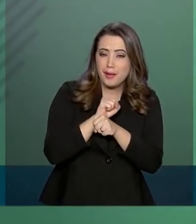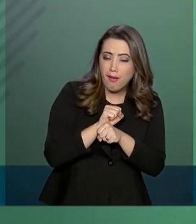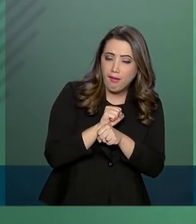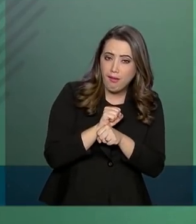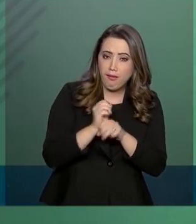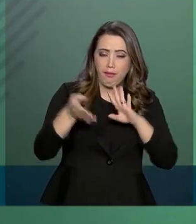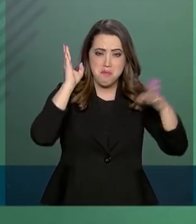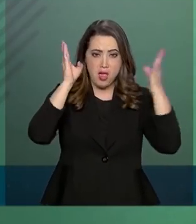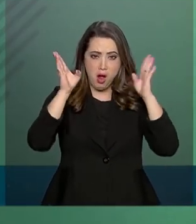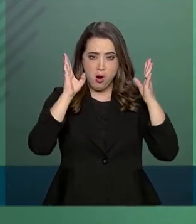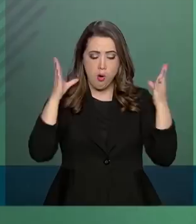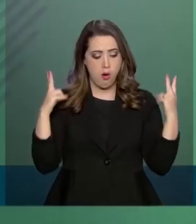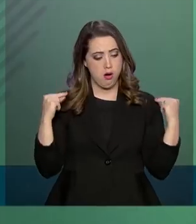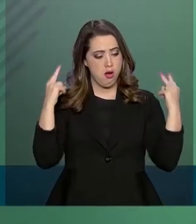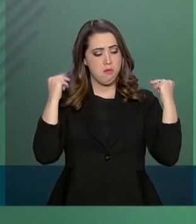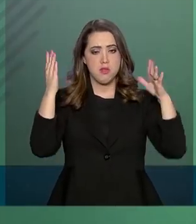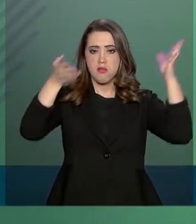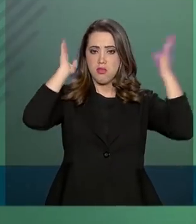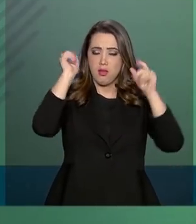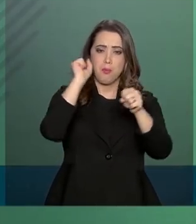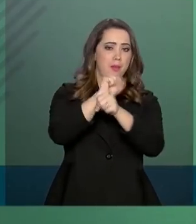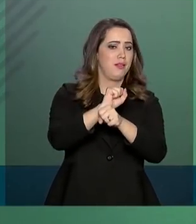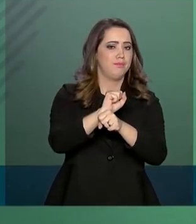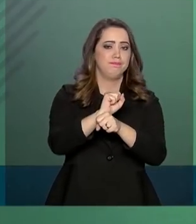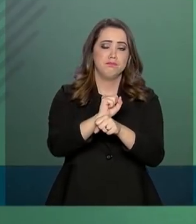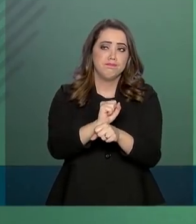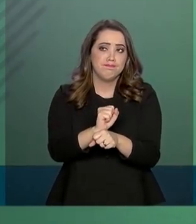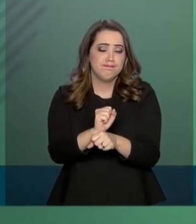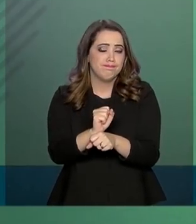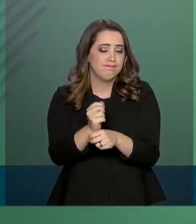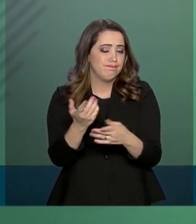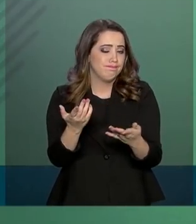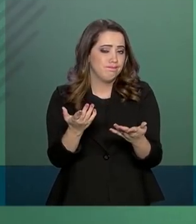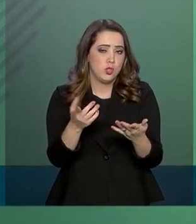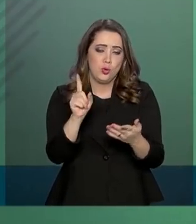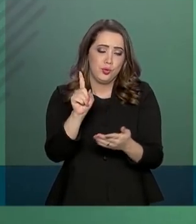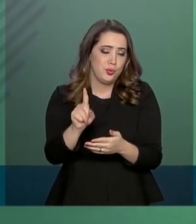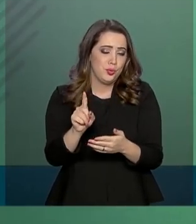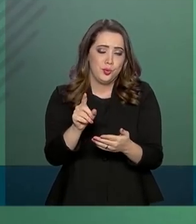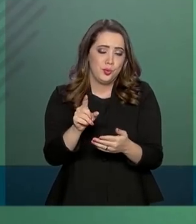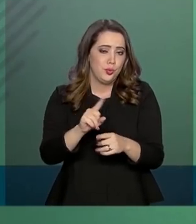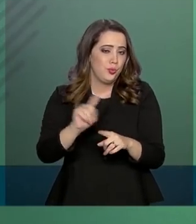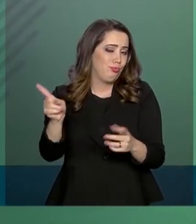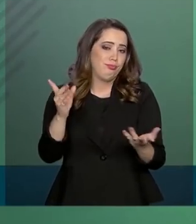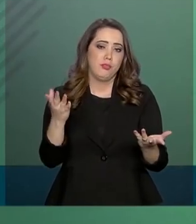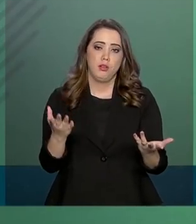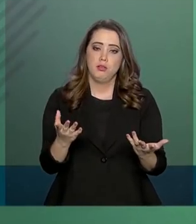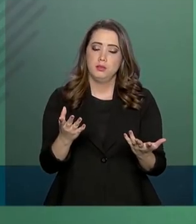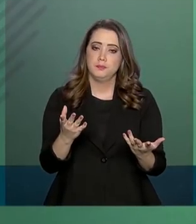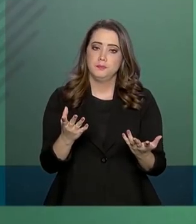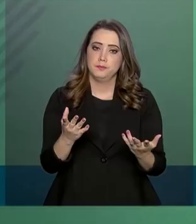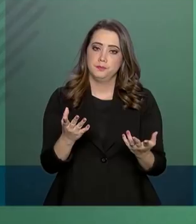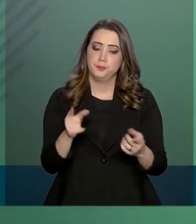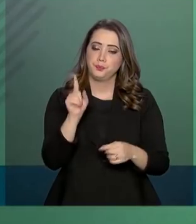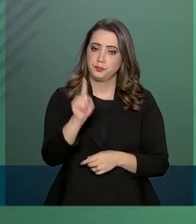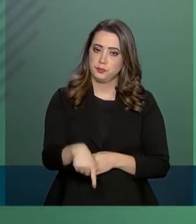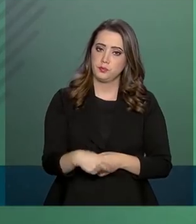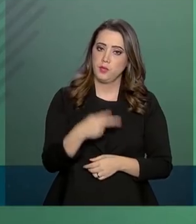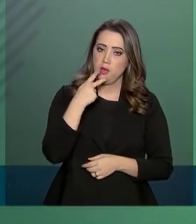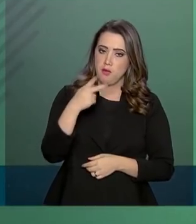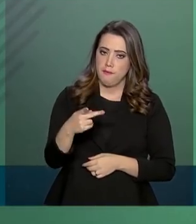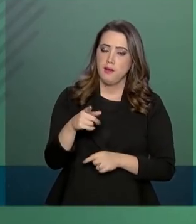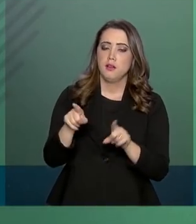não se não se fazem presentes com relação ao sim o